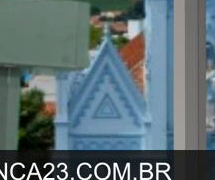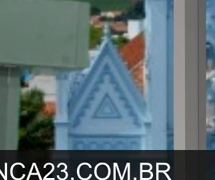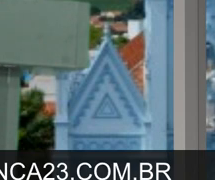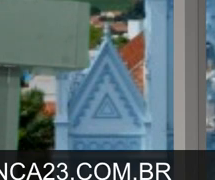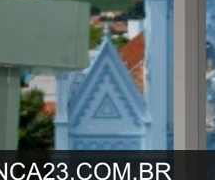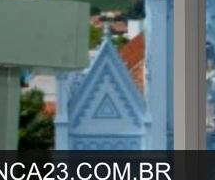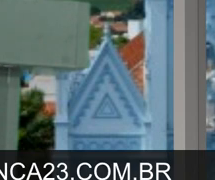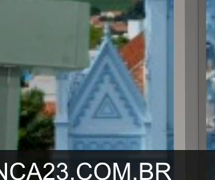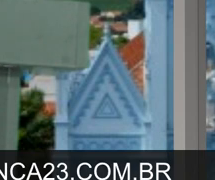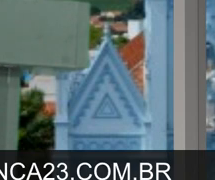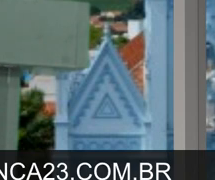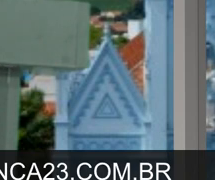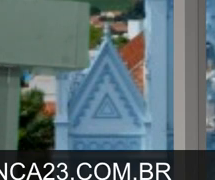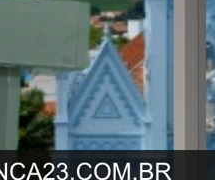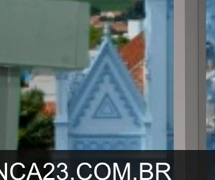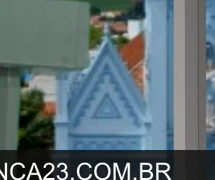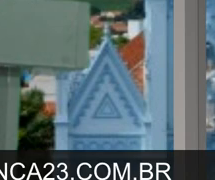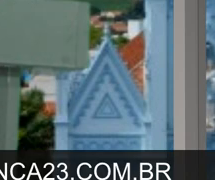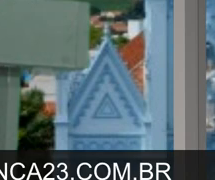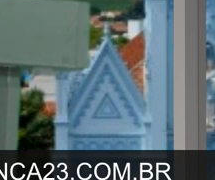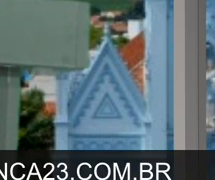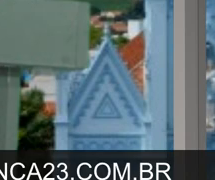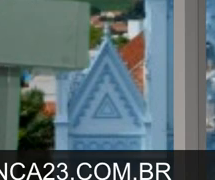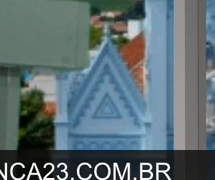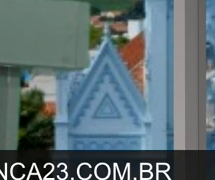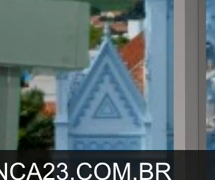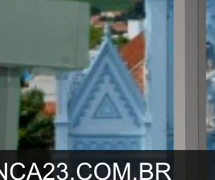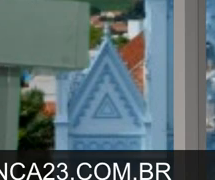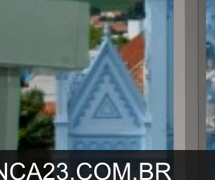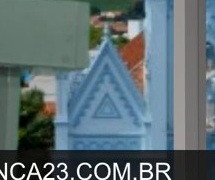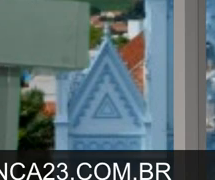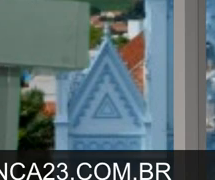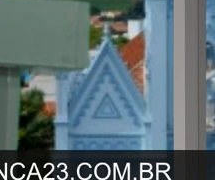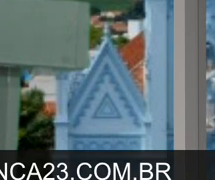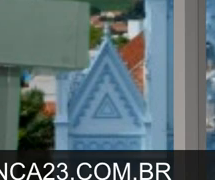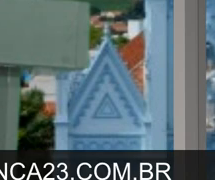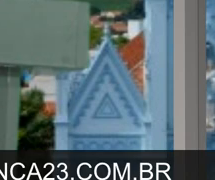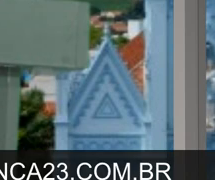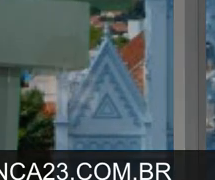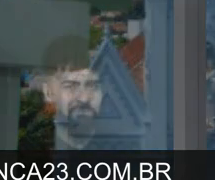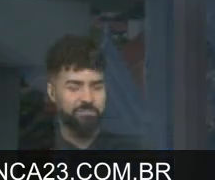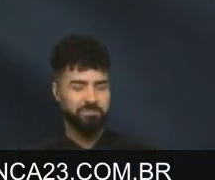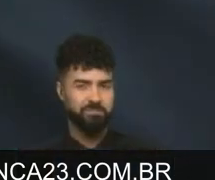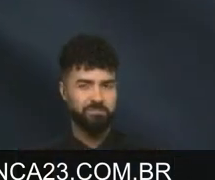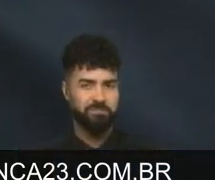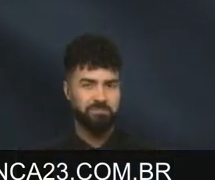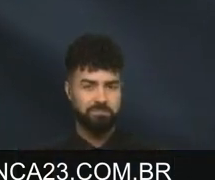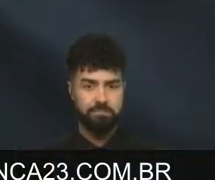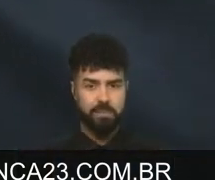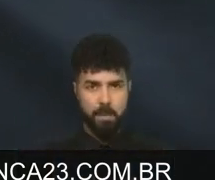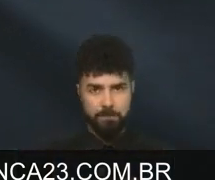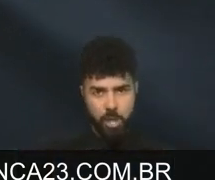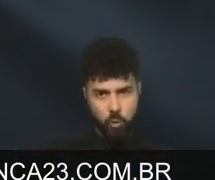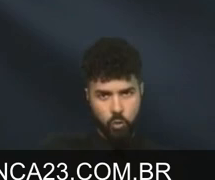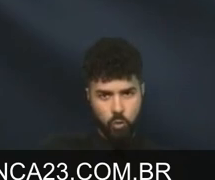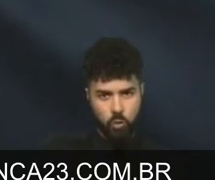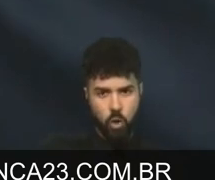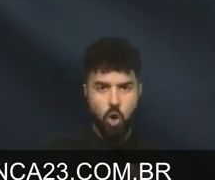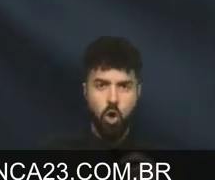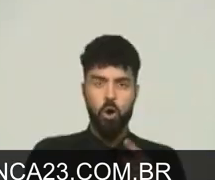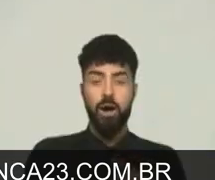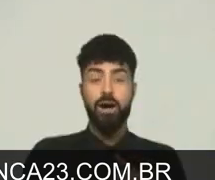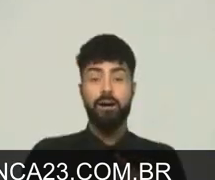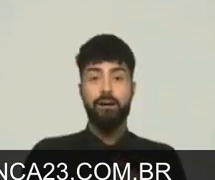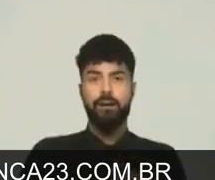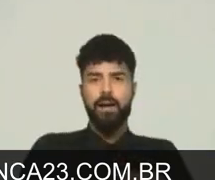passa horas e horas com o celular na mão. Vamos ver essa reportagem. Seja nas mãos, na cabeceira da